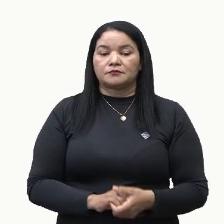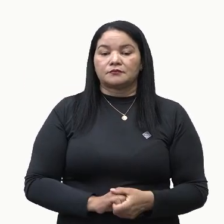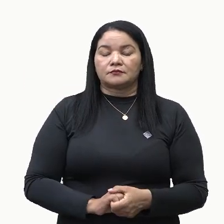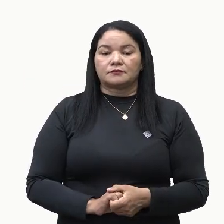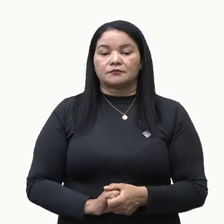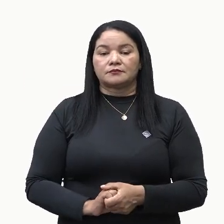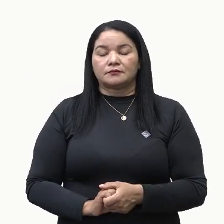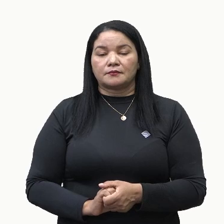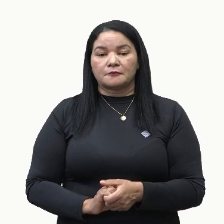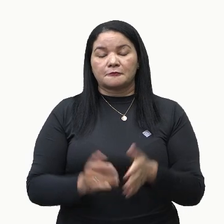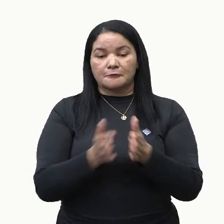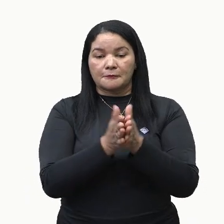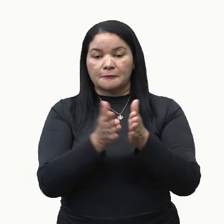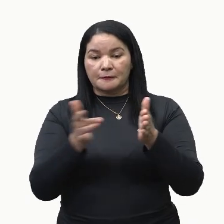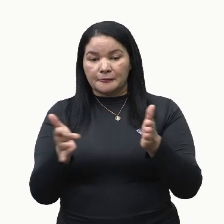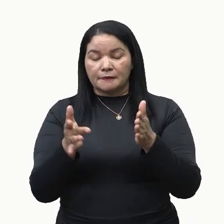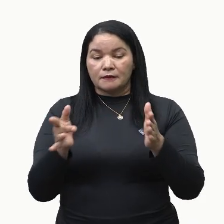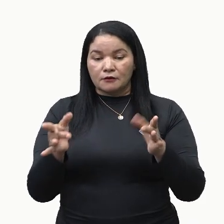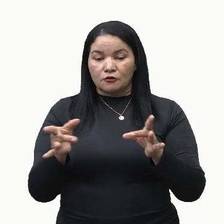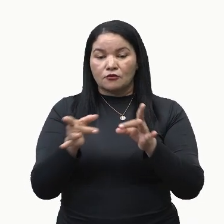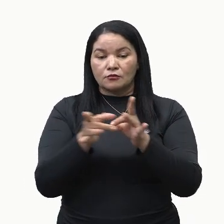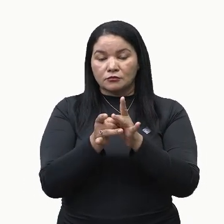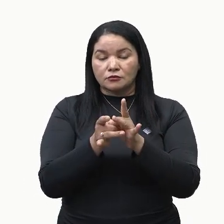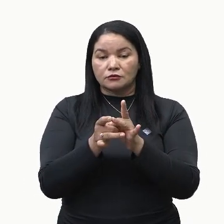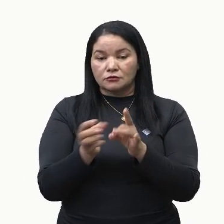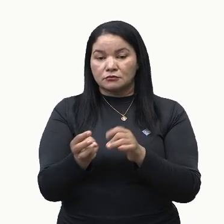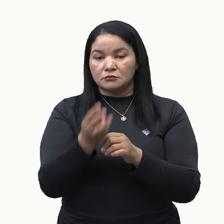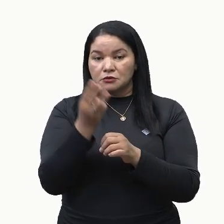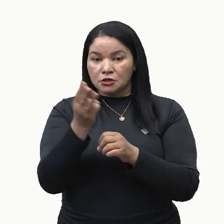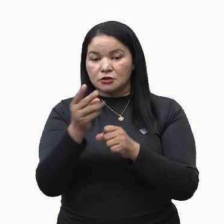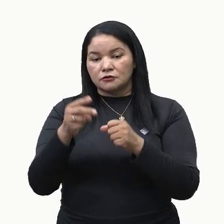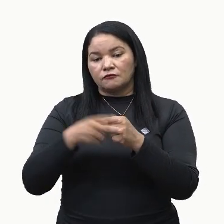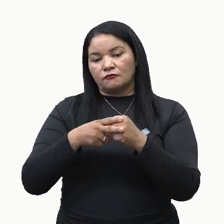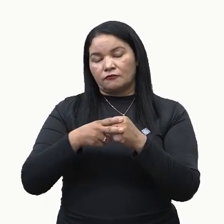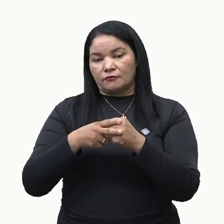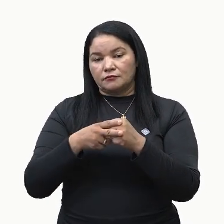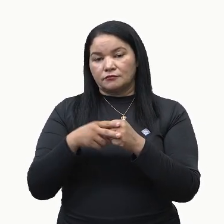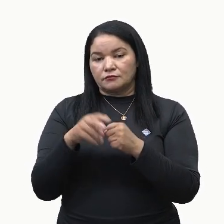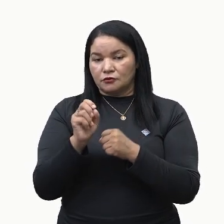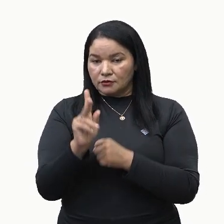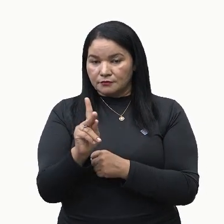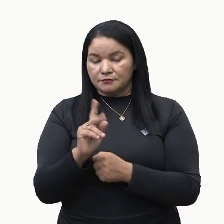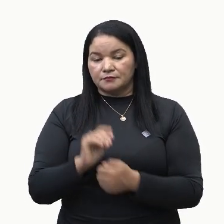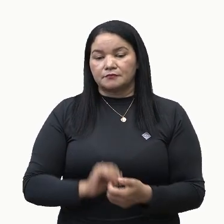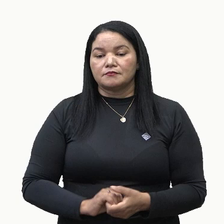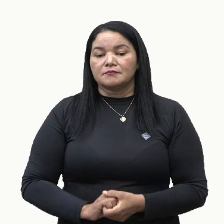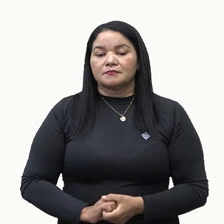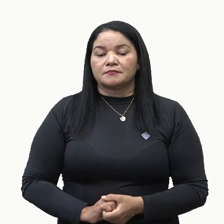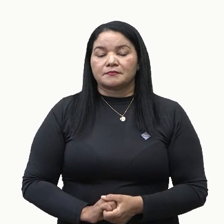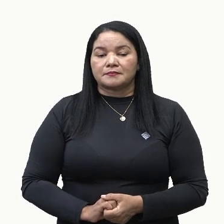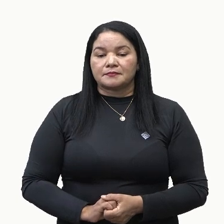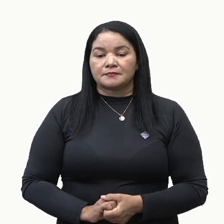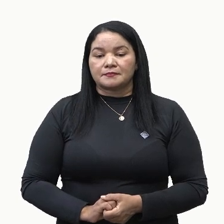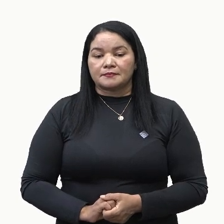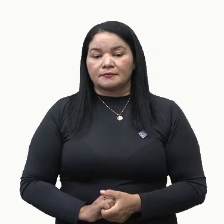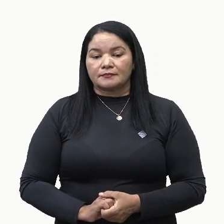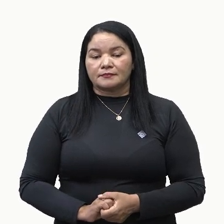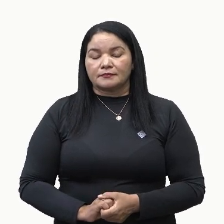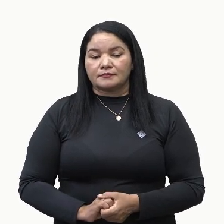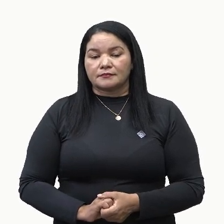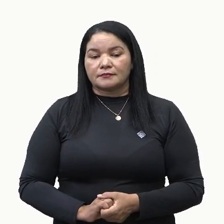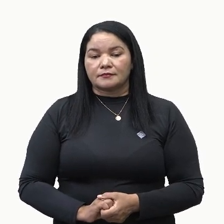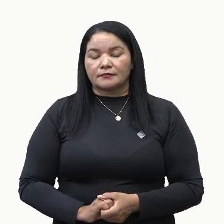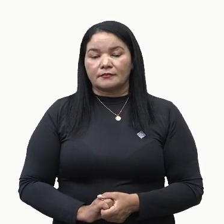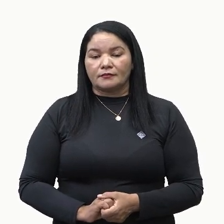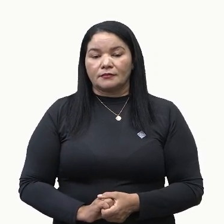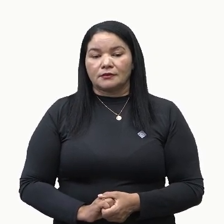período composto aí por três verbos, ok? Três verbos. Muito bem. Assim como